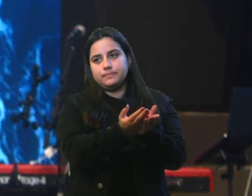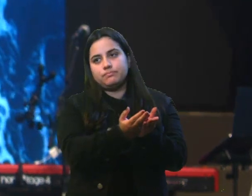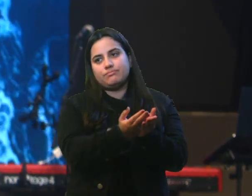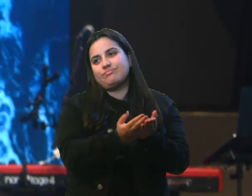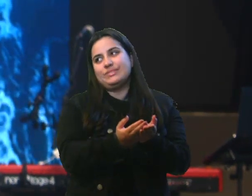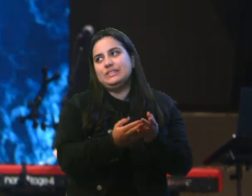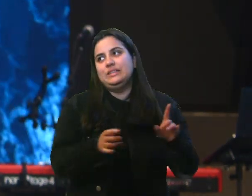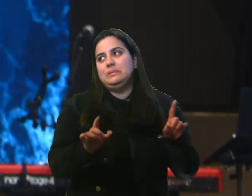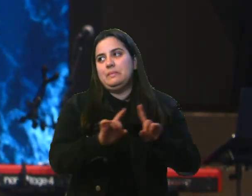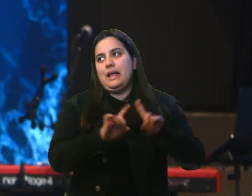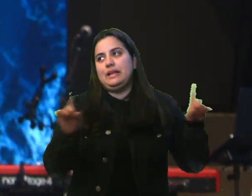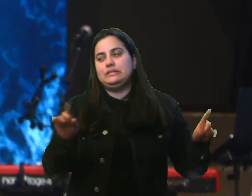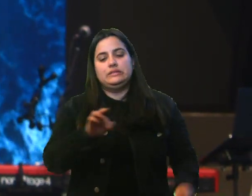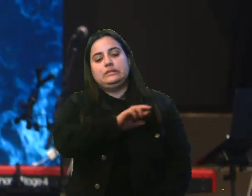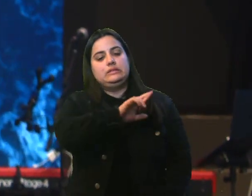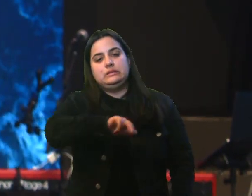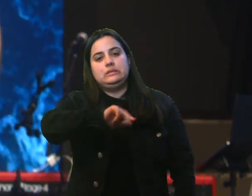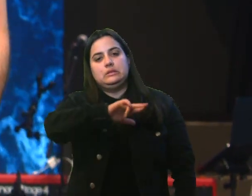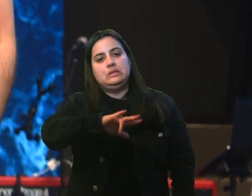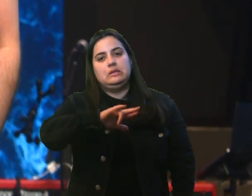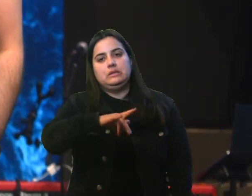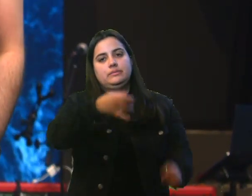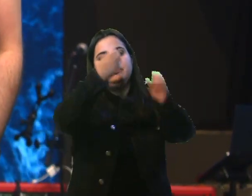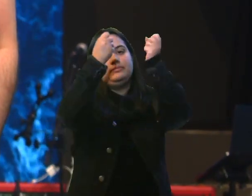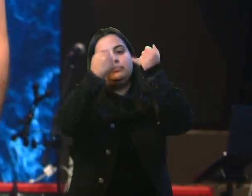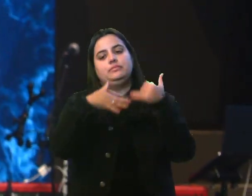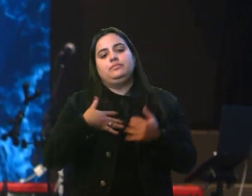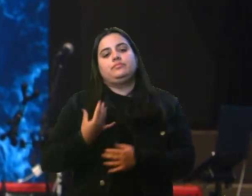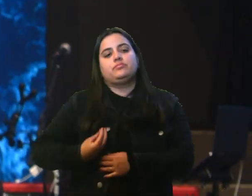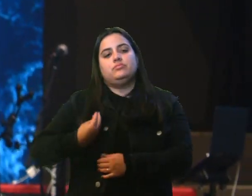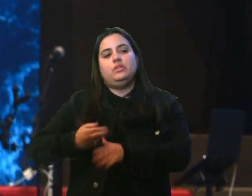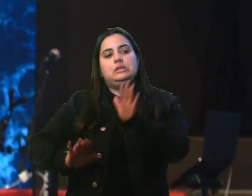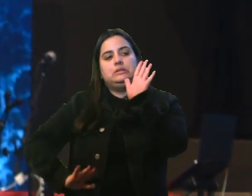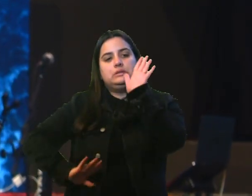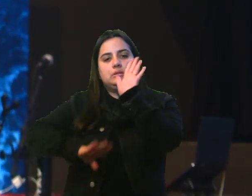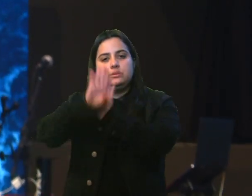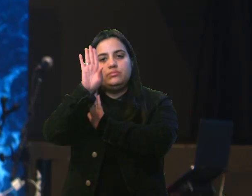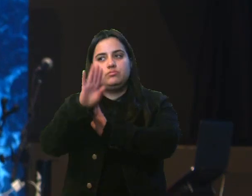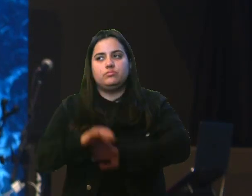elas que ditam se a gente está vivendo uma vida de sucesso.